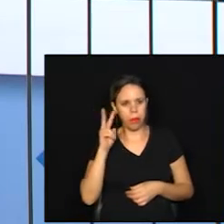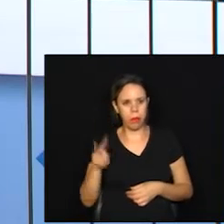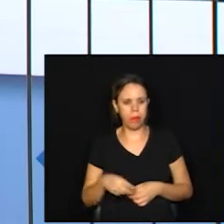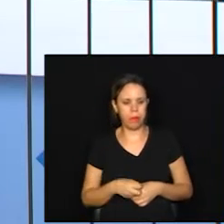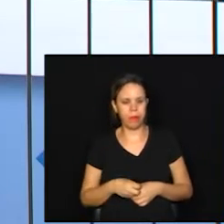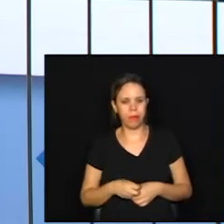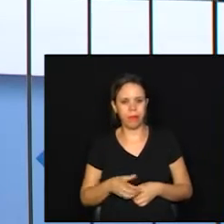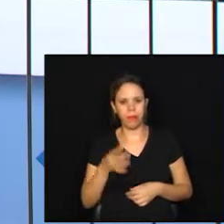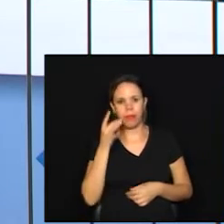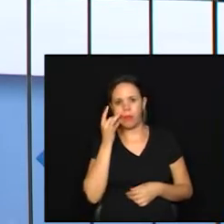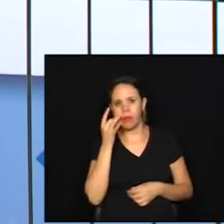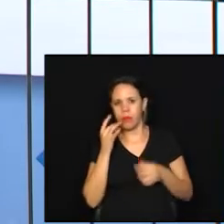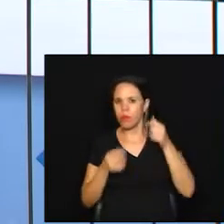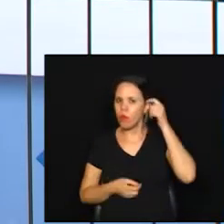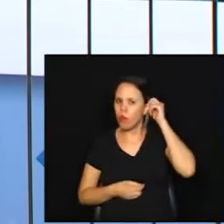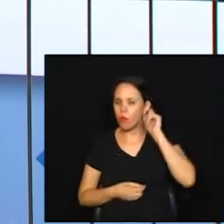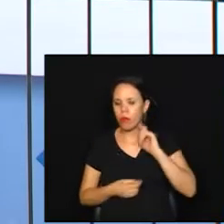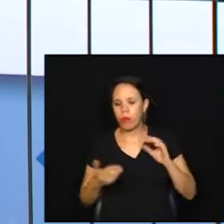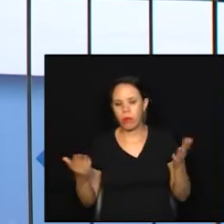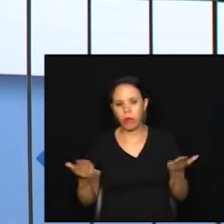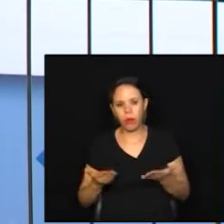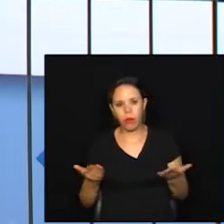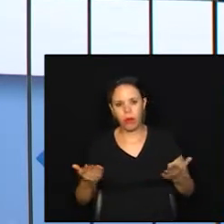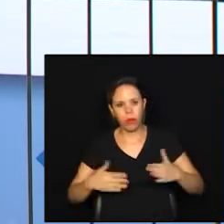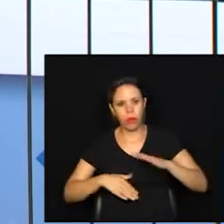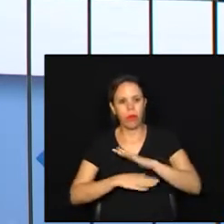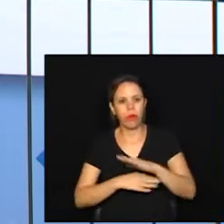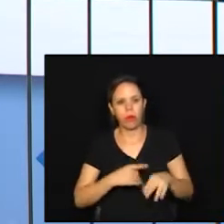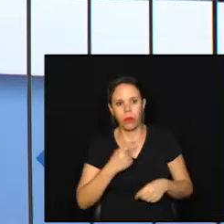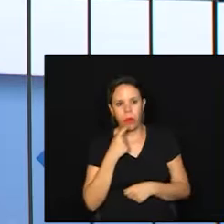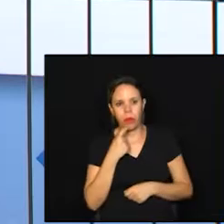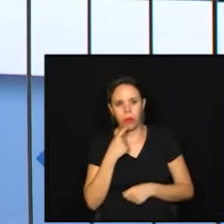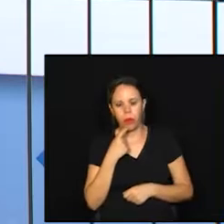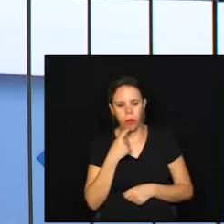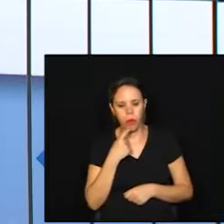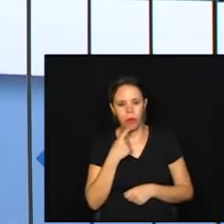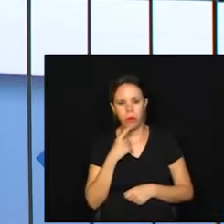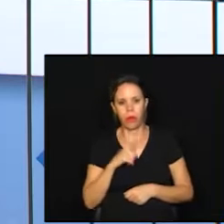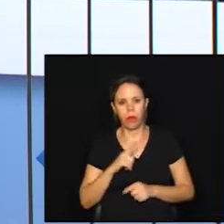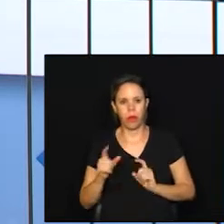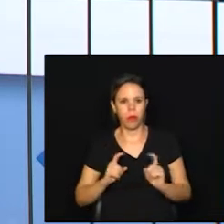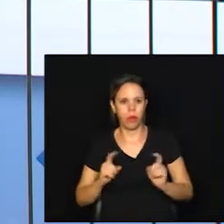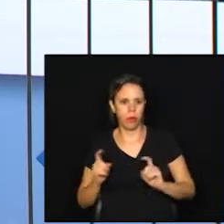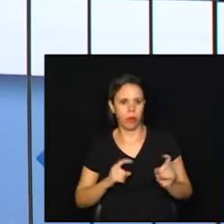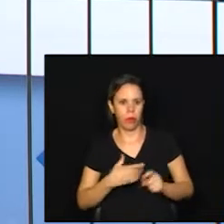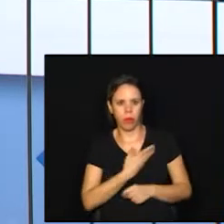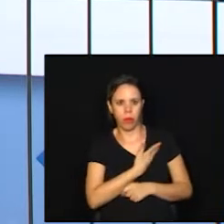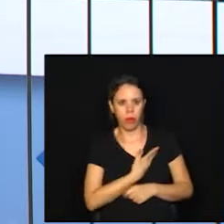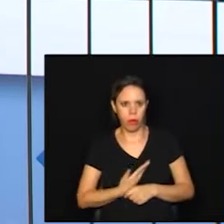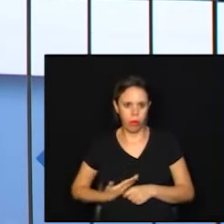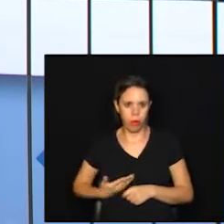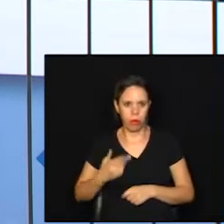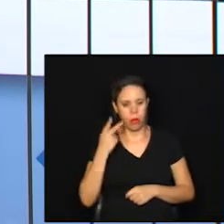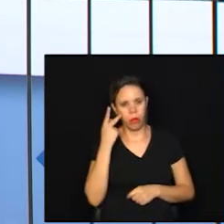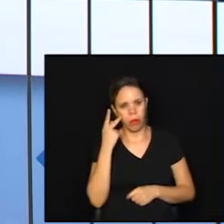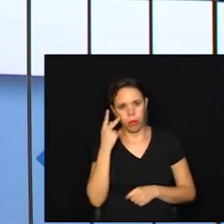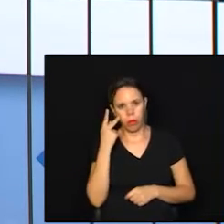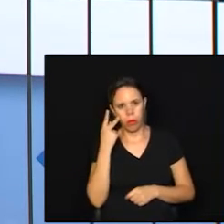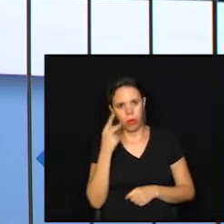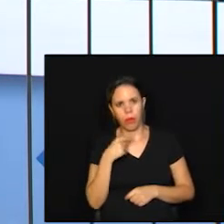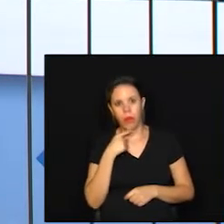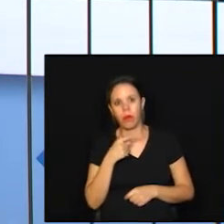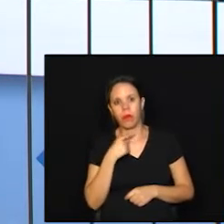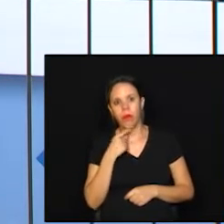forma presencial. Agora, a Câmara de Campinas demanda uma reunião com o governo de São Paulo para